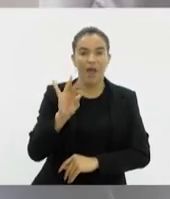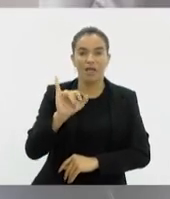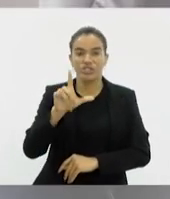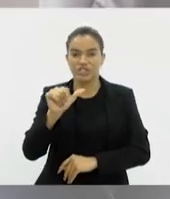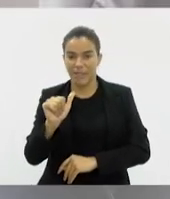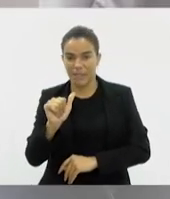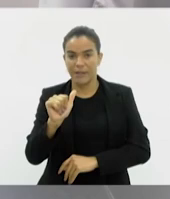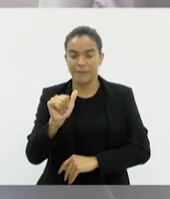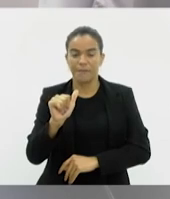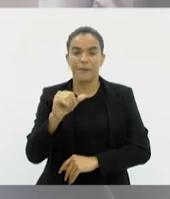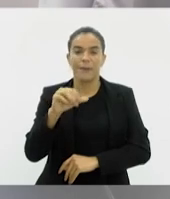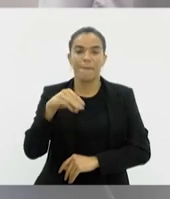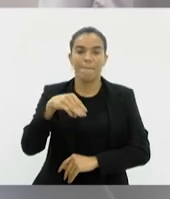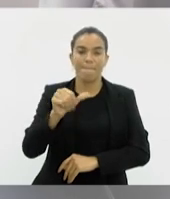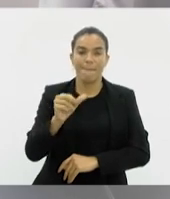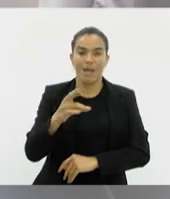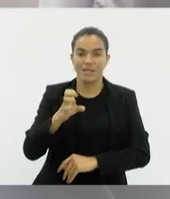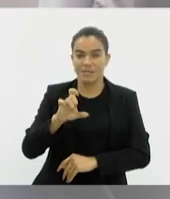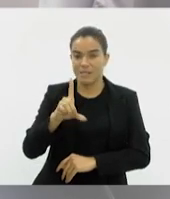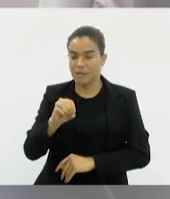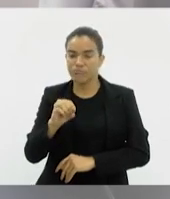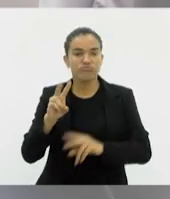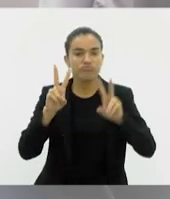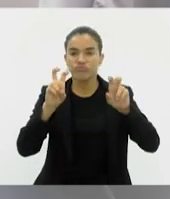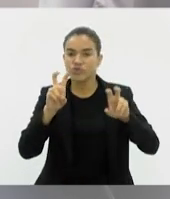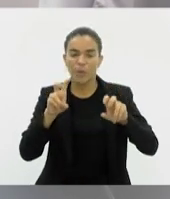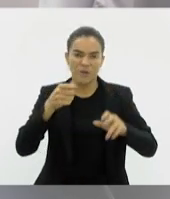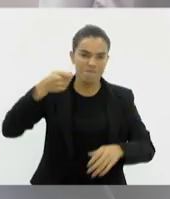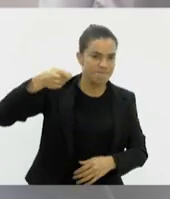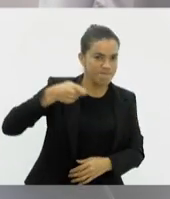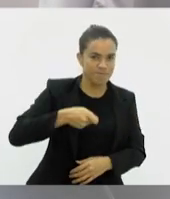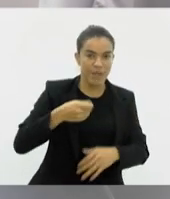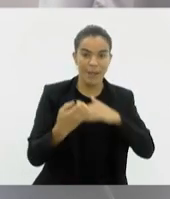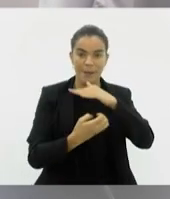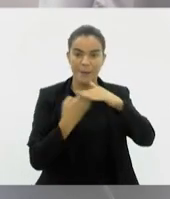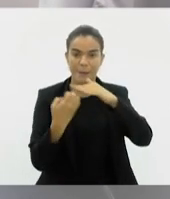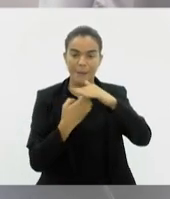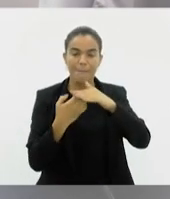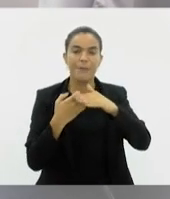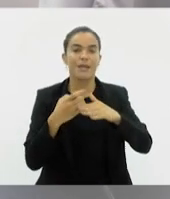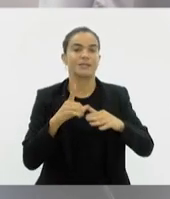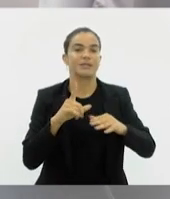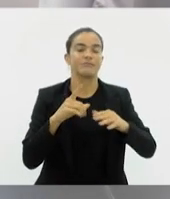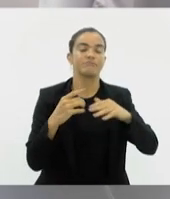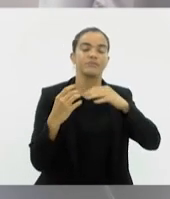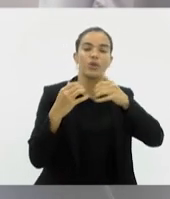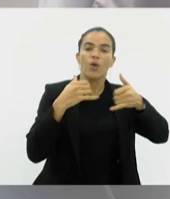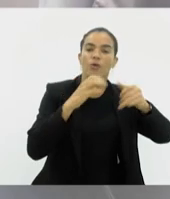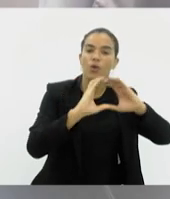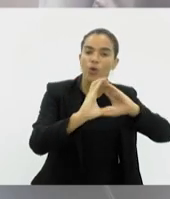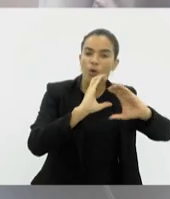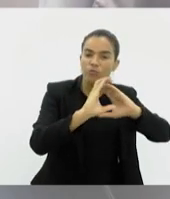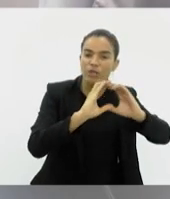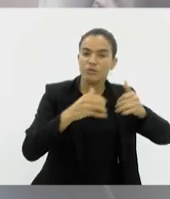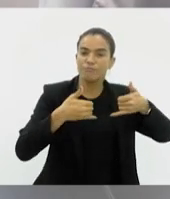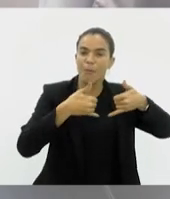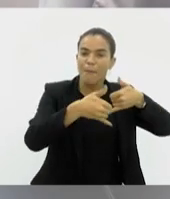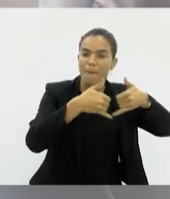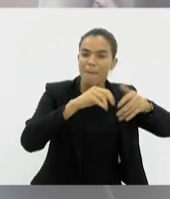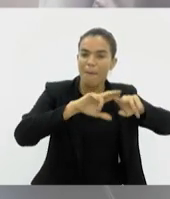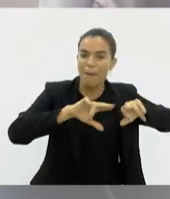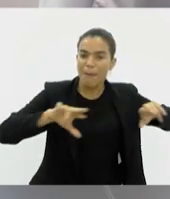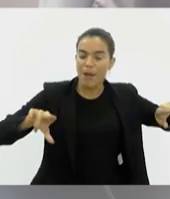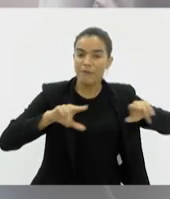Marcelo Cabeleireiro, que dispõe sobre a obrigatoriedade das empresas de serviços de telecomunicações informarem previamente aos